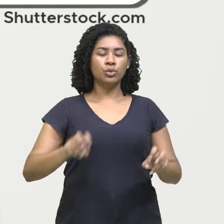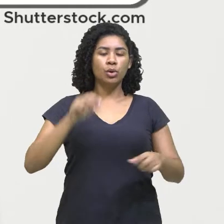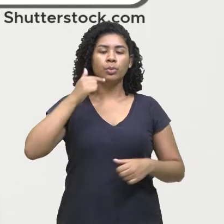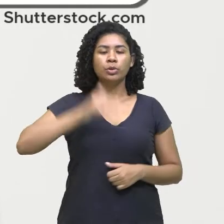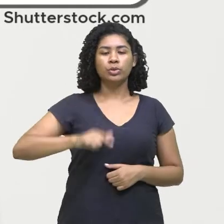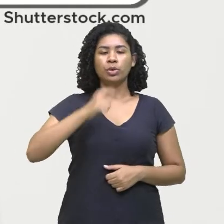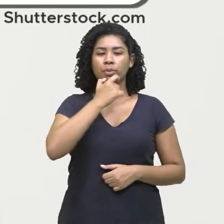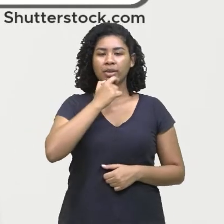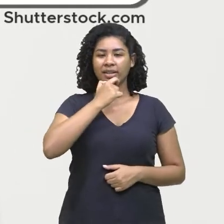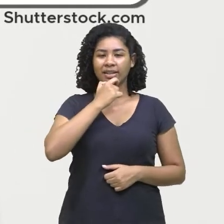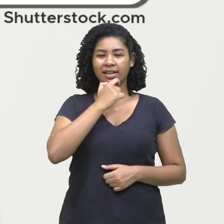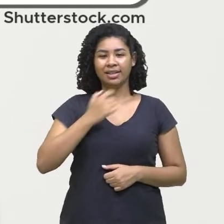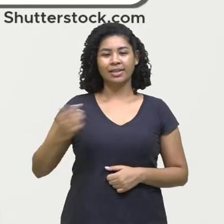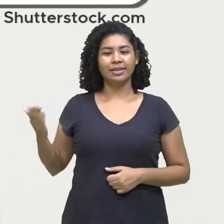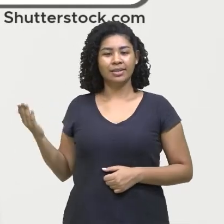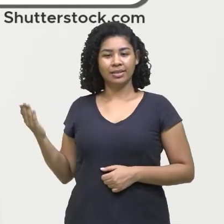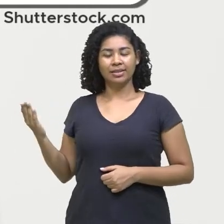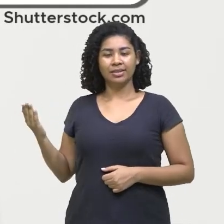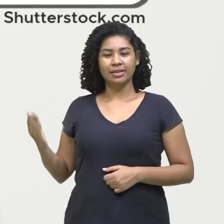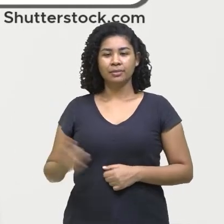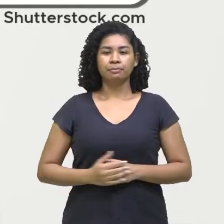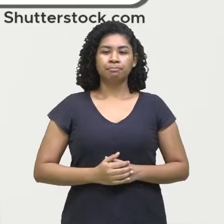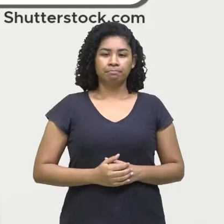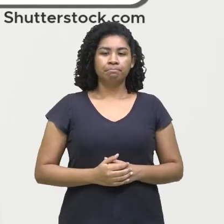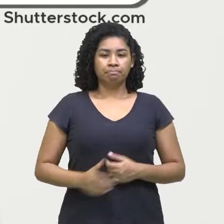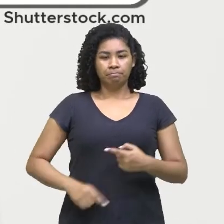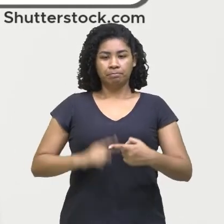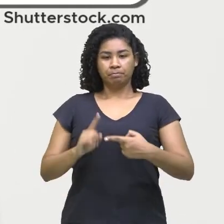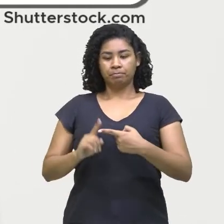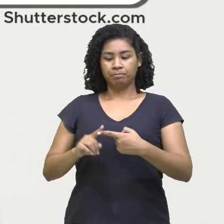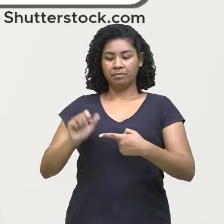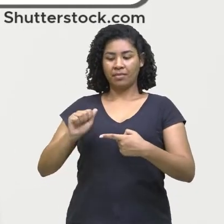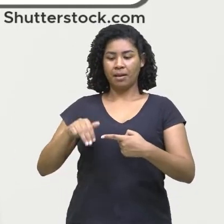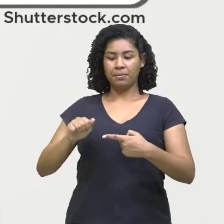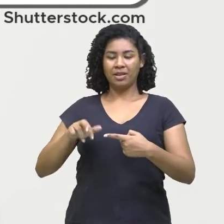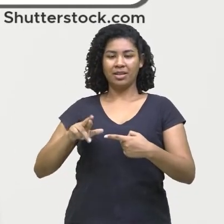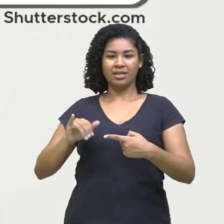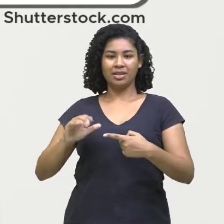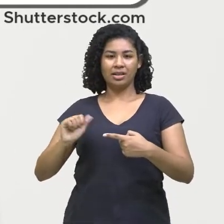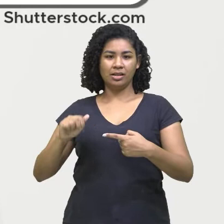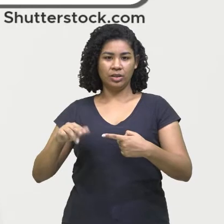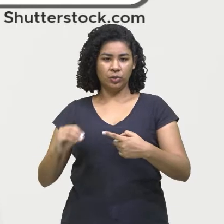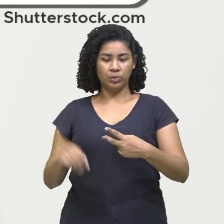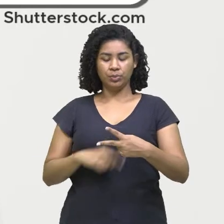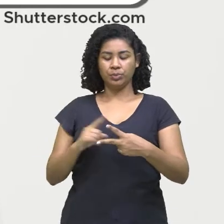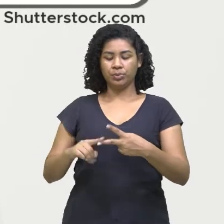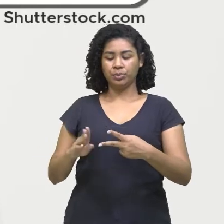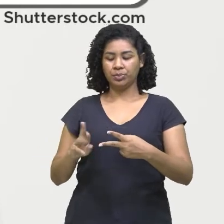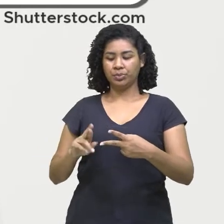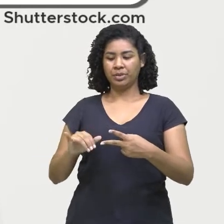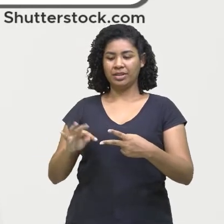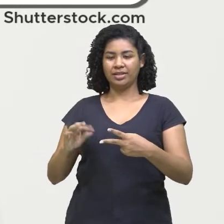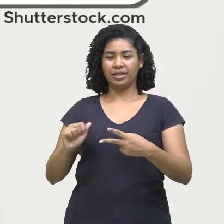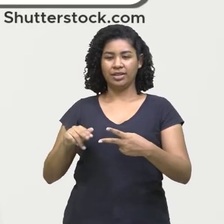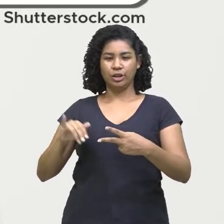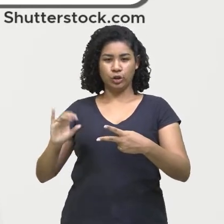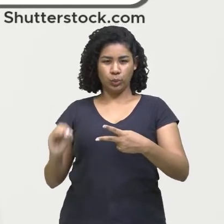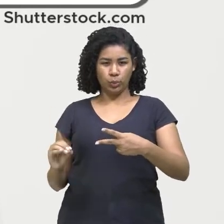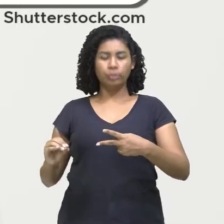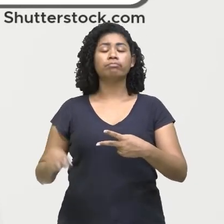a bandeira, né, do inglês britânico e do inglês americano, né? E por falar em